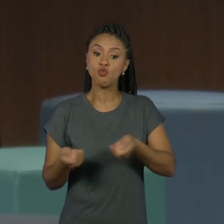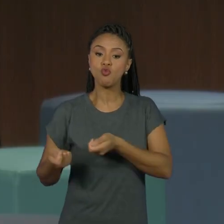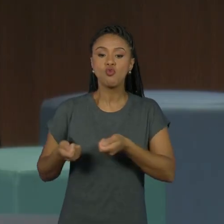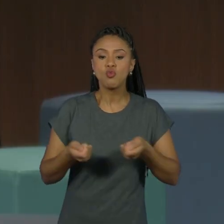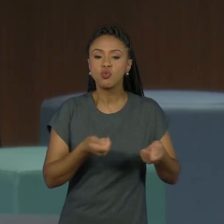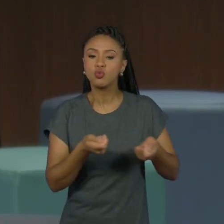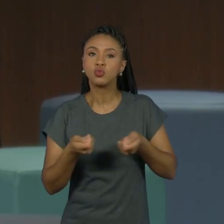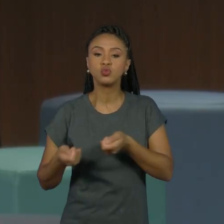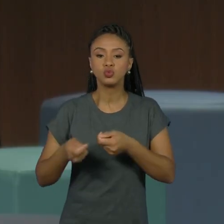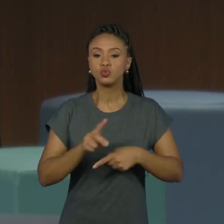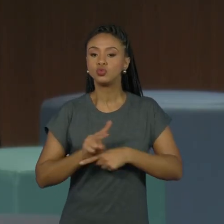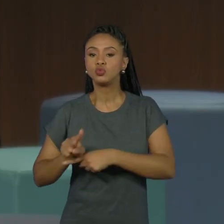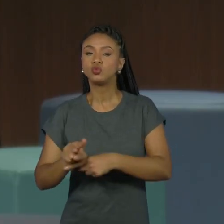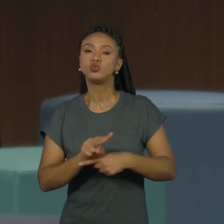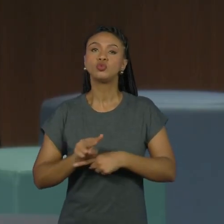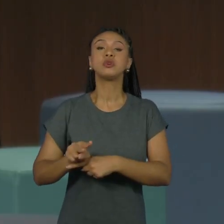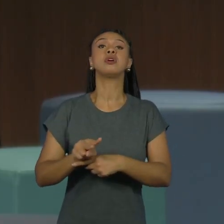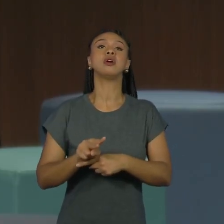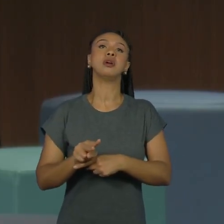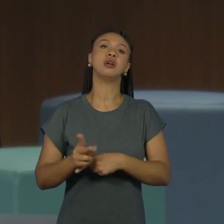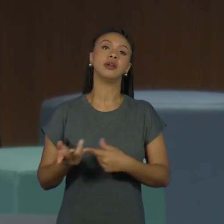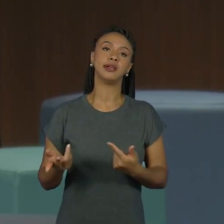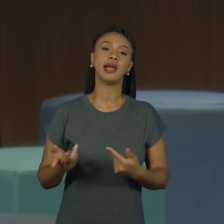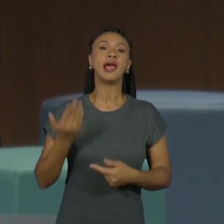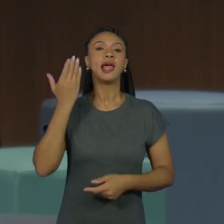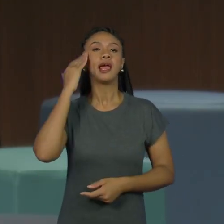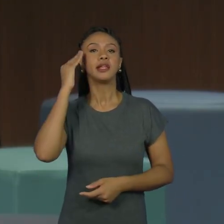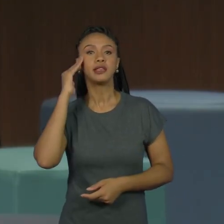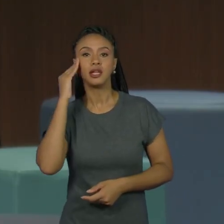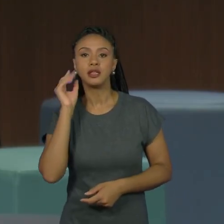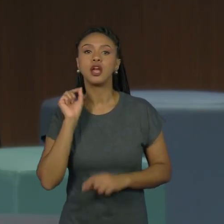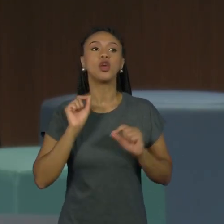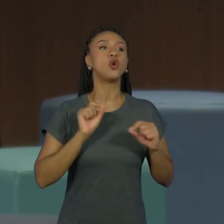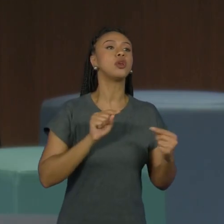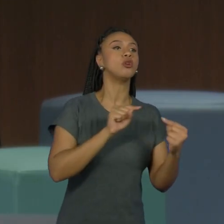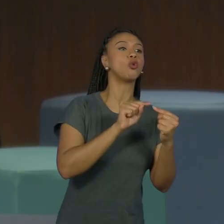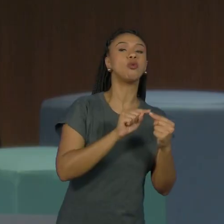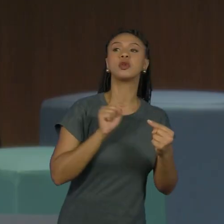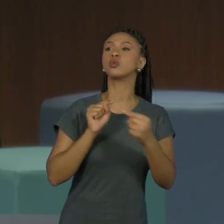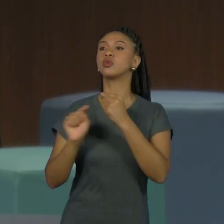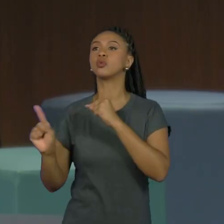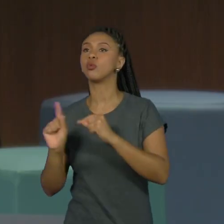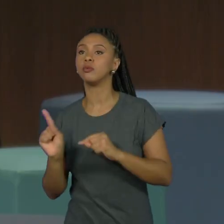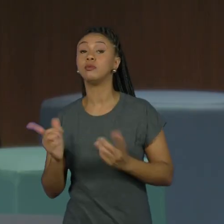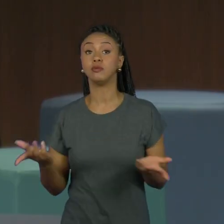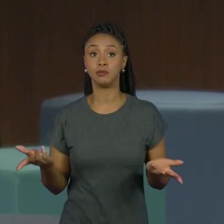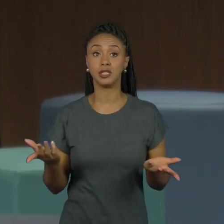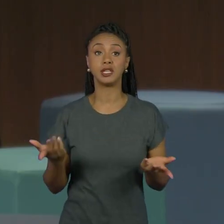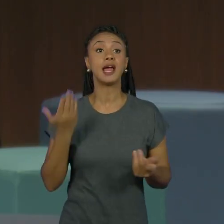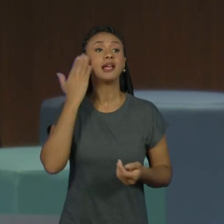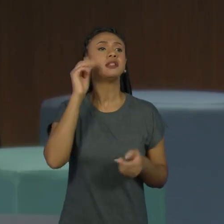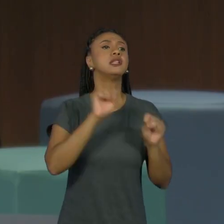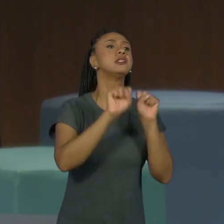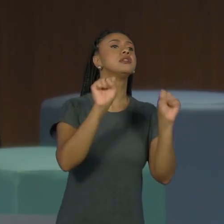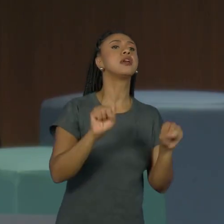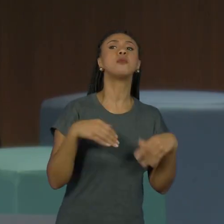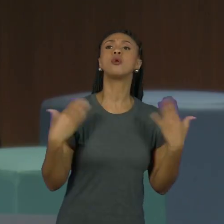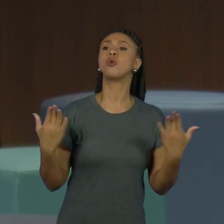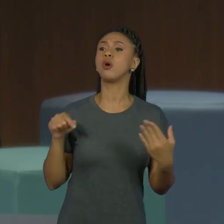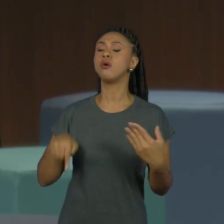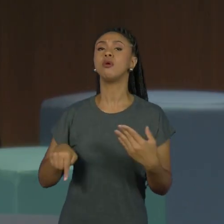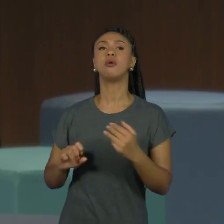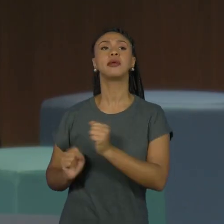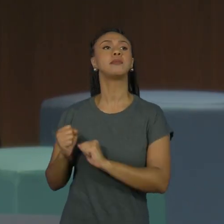para entender qual paradigma e depois entender quais frameworks fazem sentido para a organização, entender como a